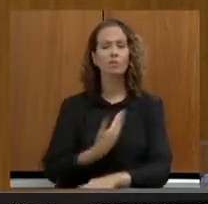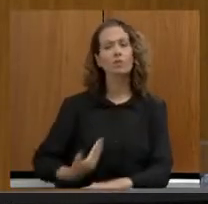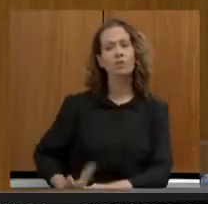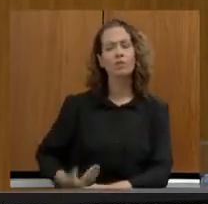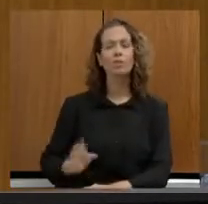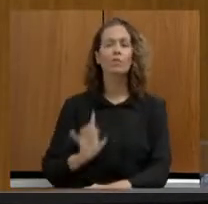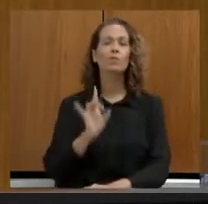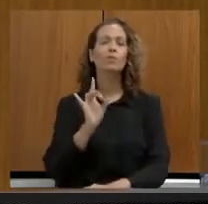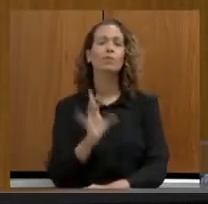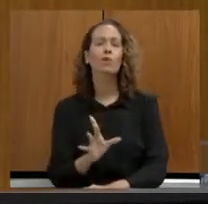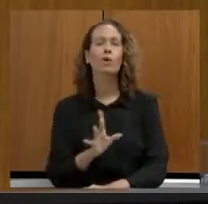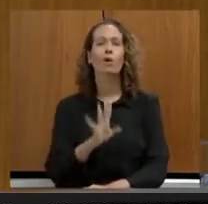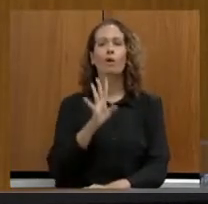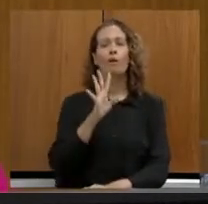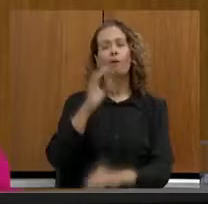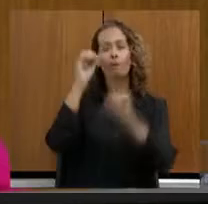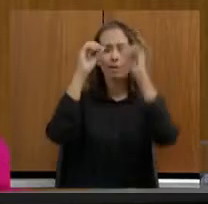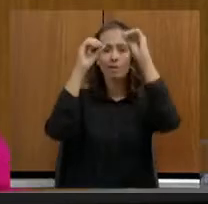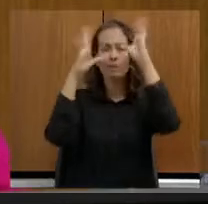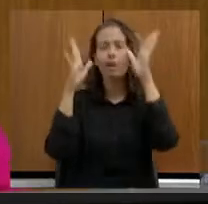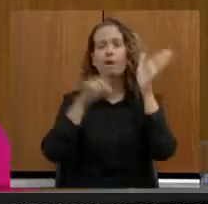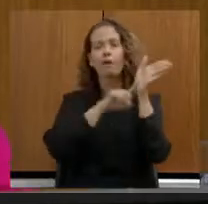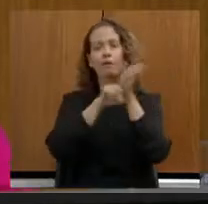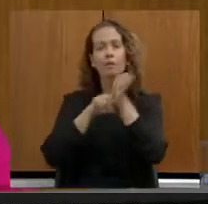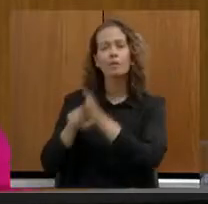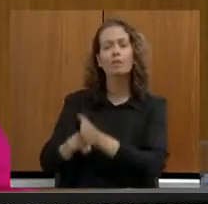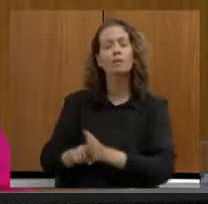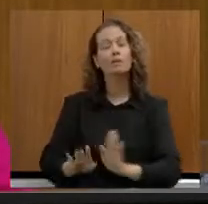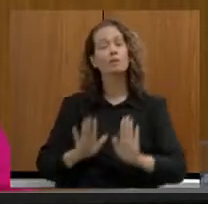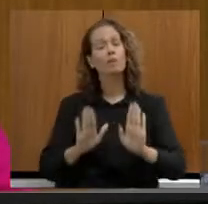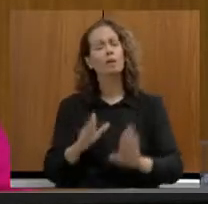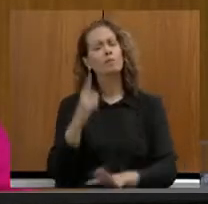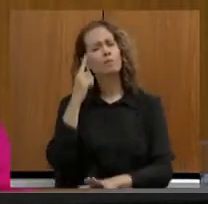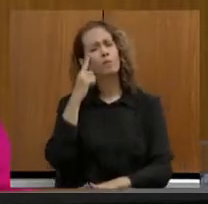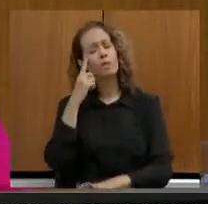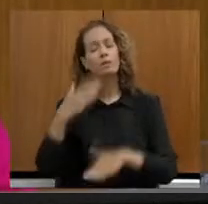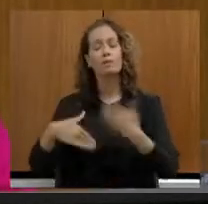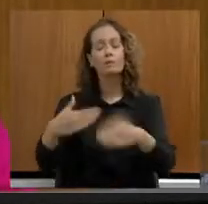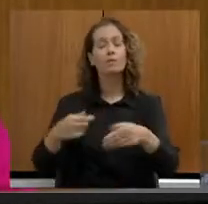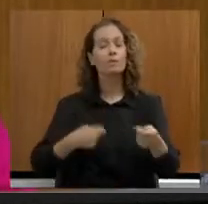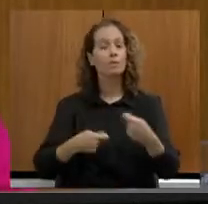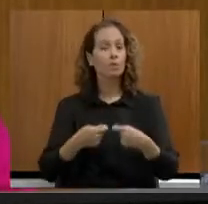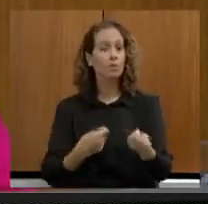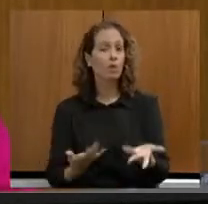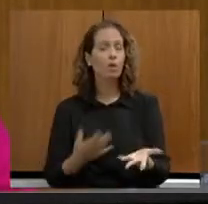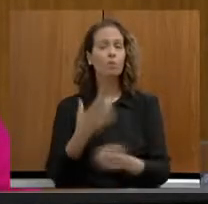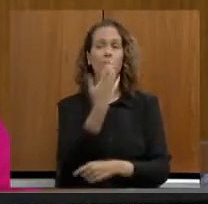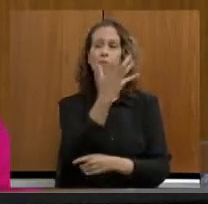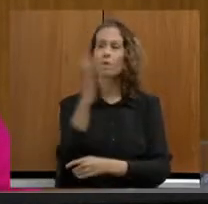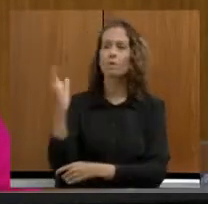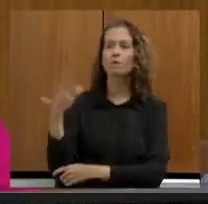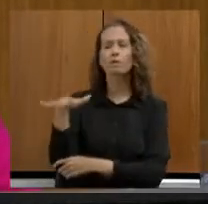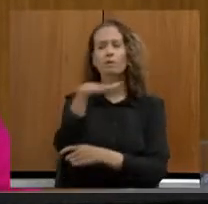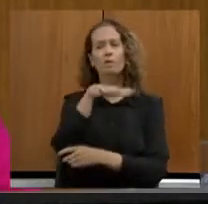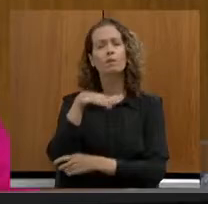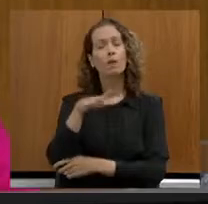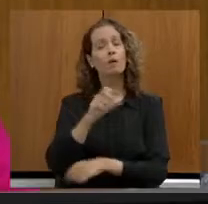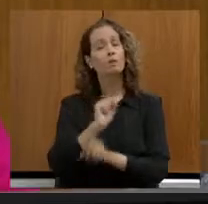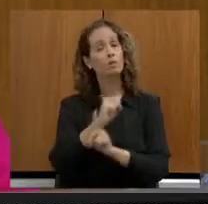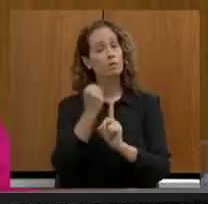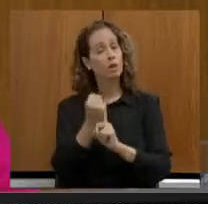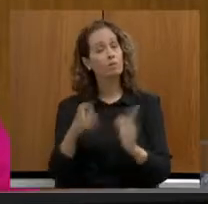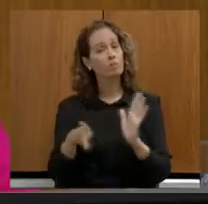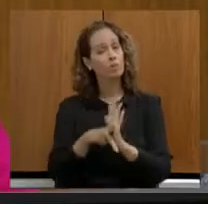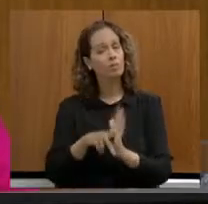produzir conhecimento pesquisa e extensão mas principalmente para pensar o desenvolvimento econômico ambiental social de Minas